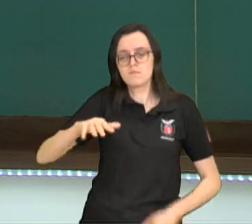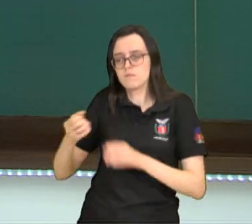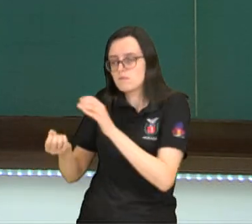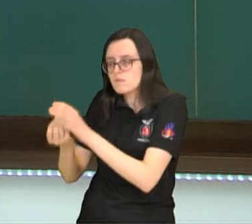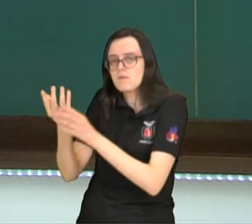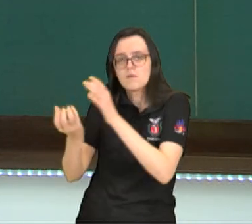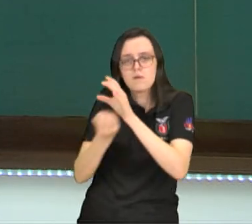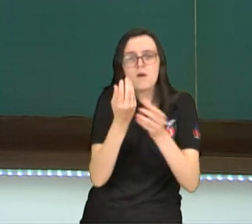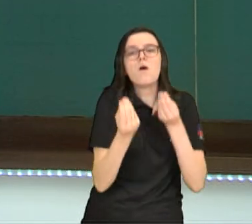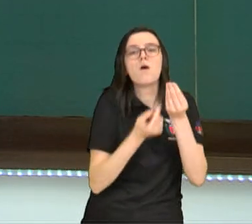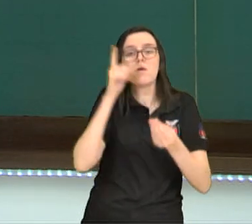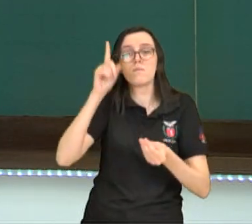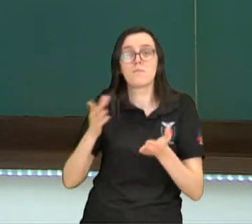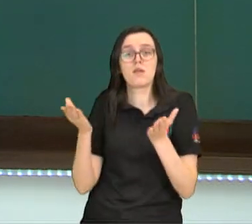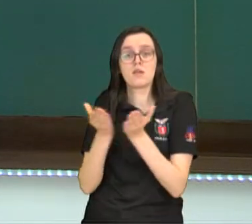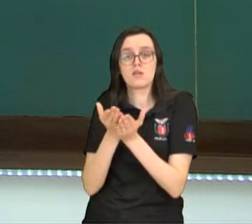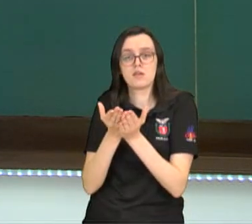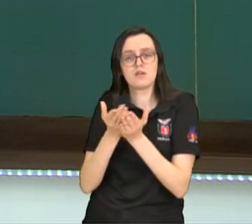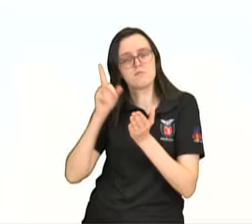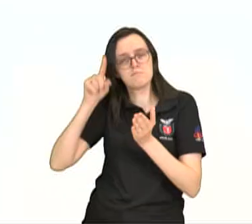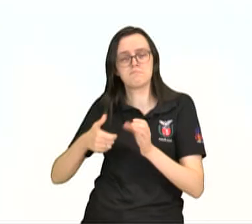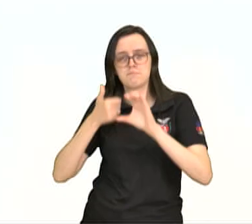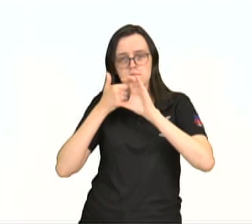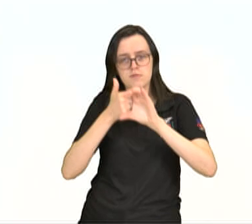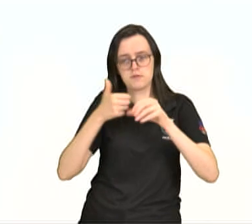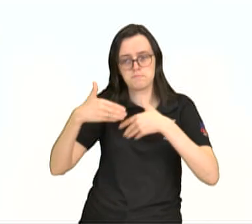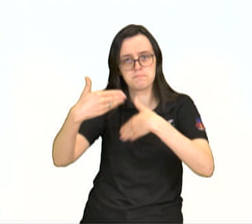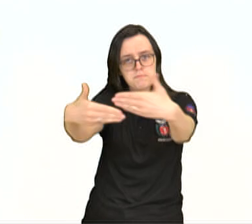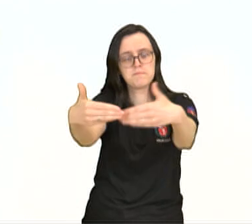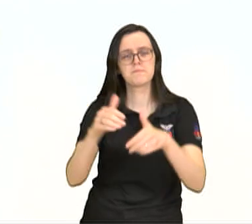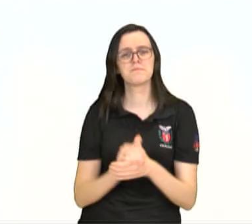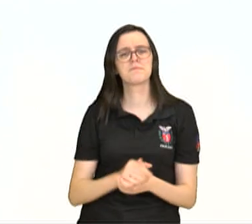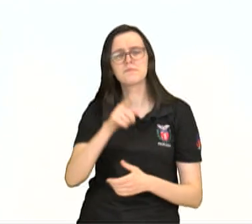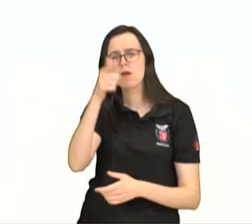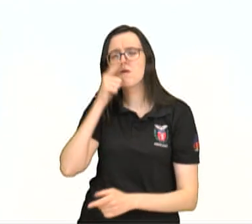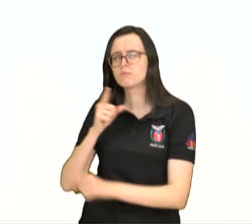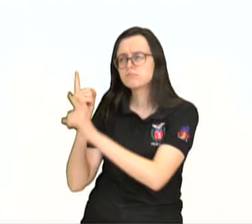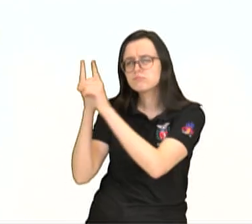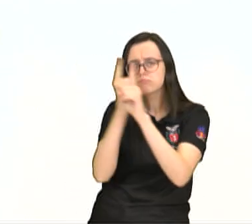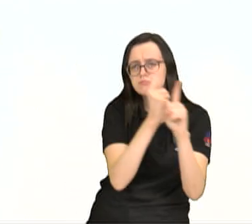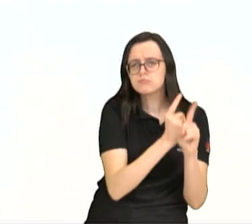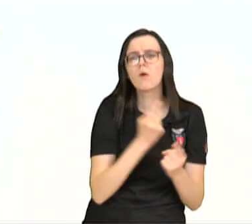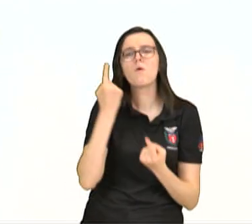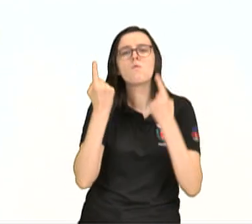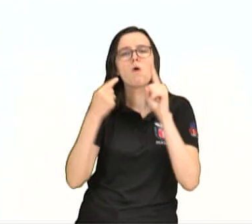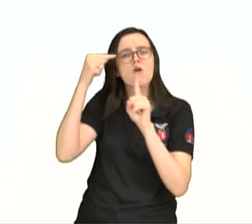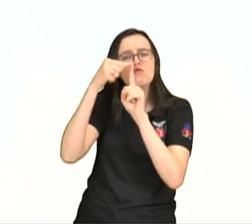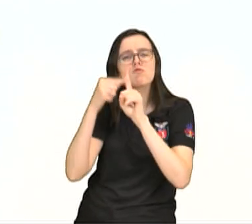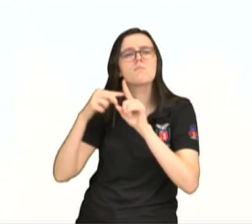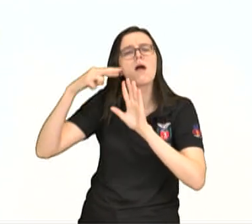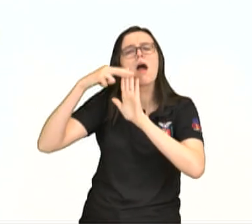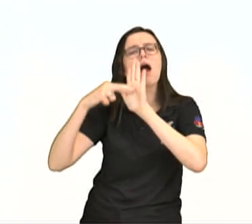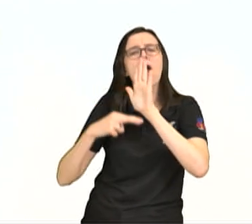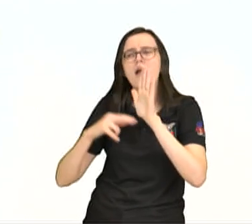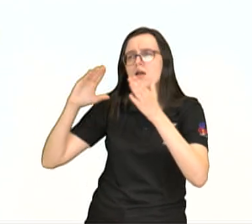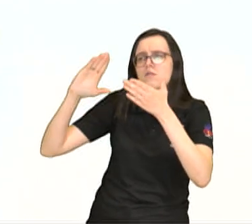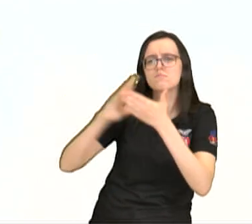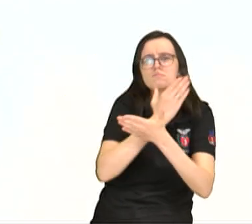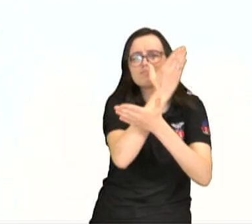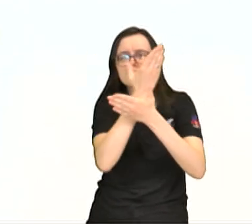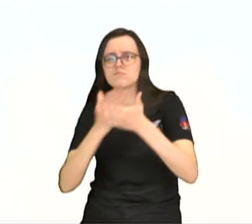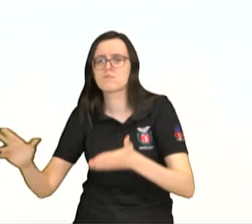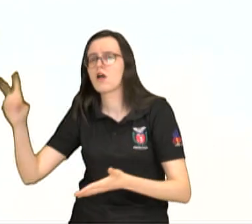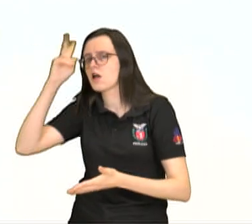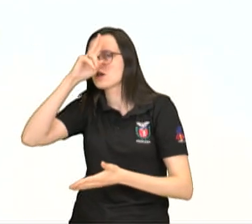surgimento do cristianismo. Você consegue identificar que tipo de critério foi usado para dividir a